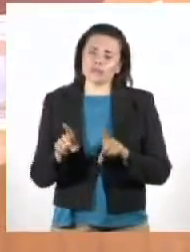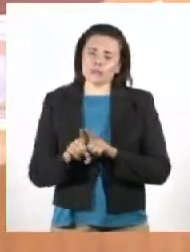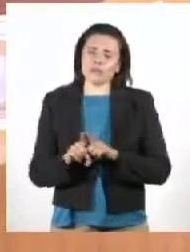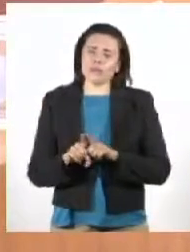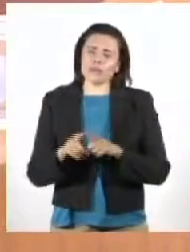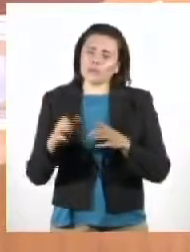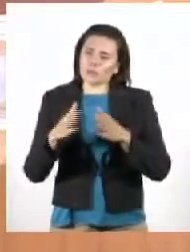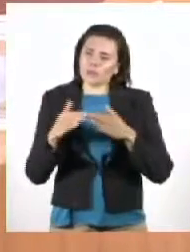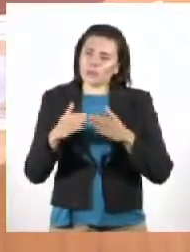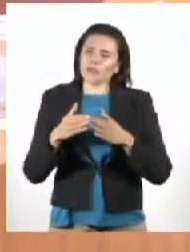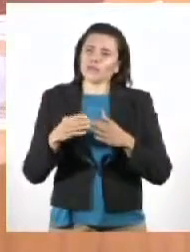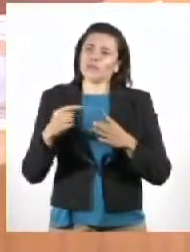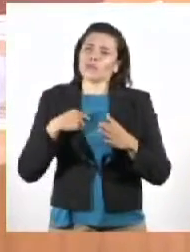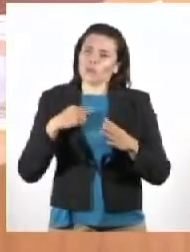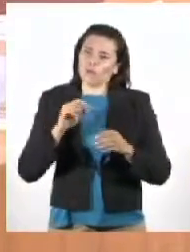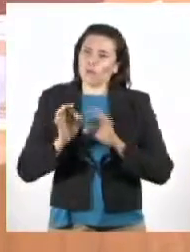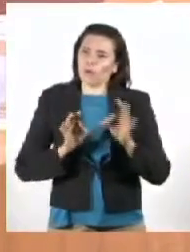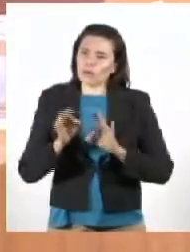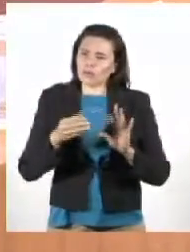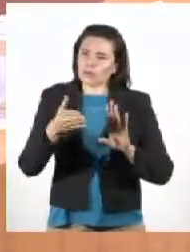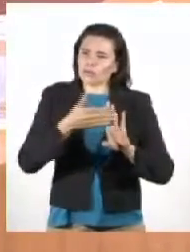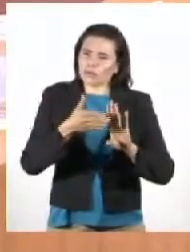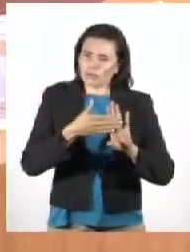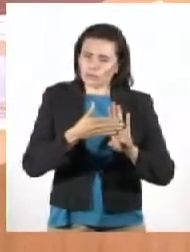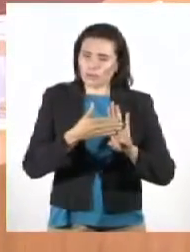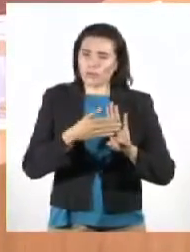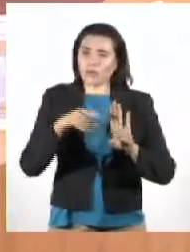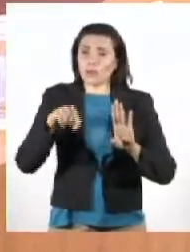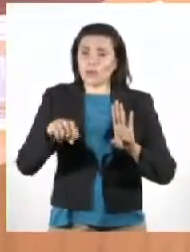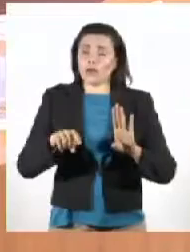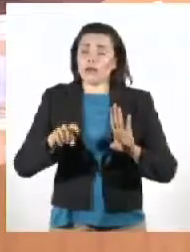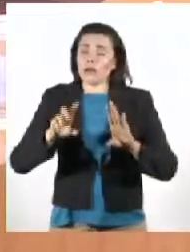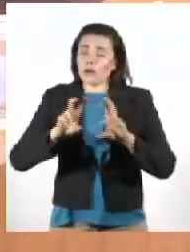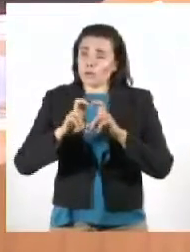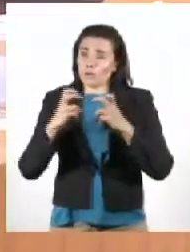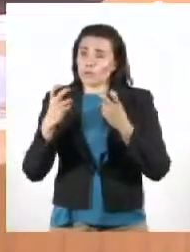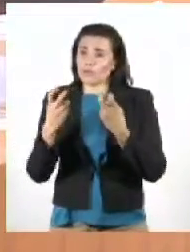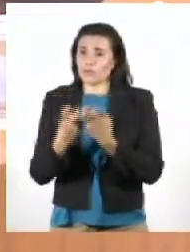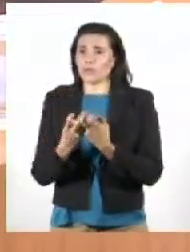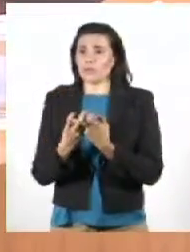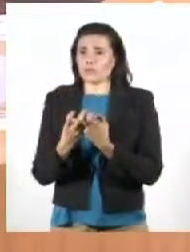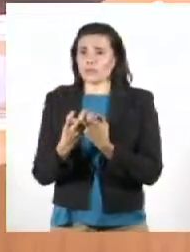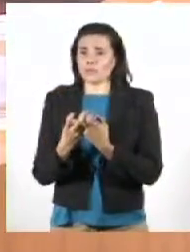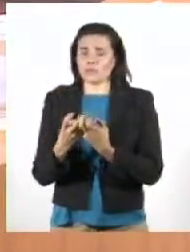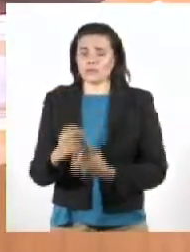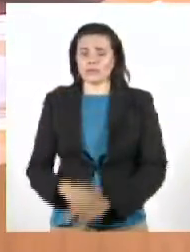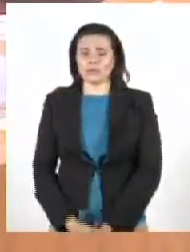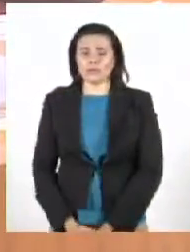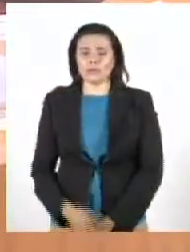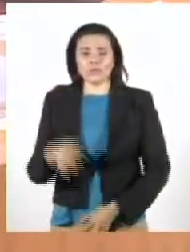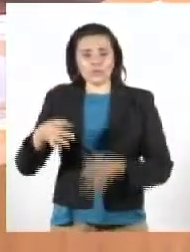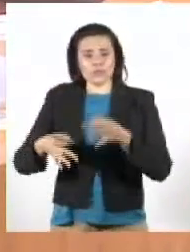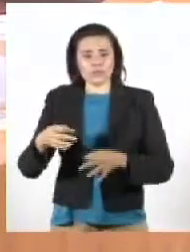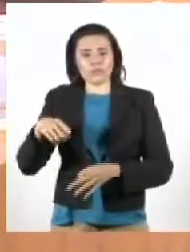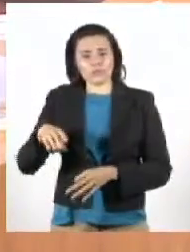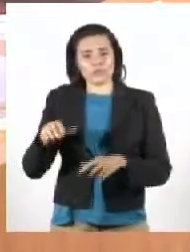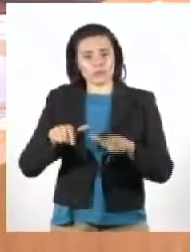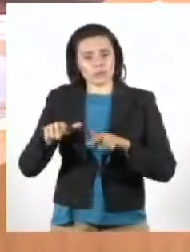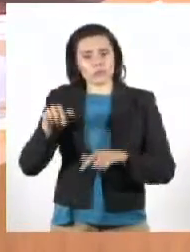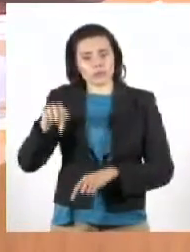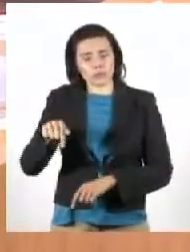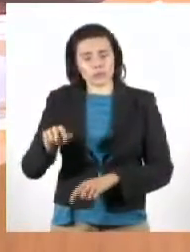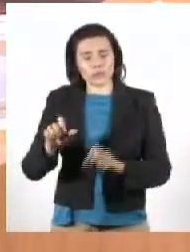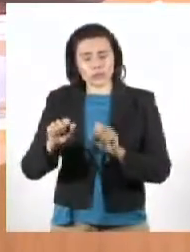requerimento para fazermos uma audiência pública convocando a Igreja Católica, a